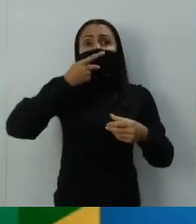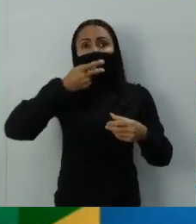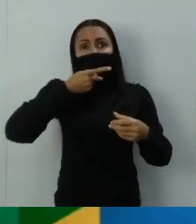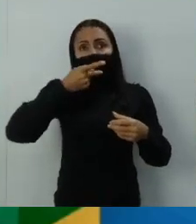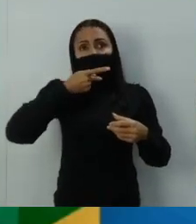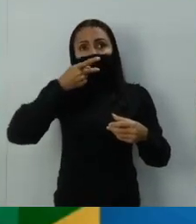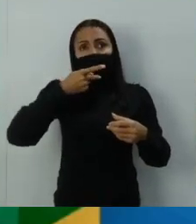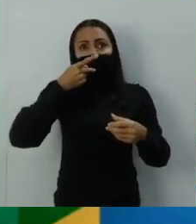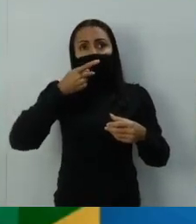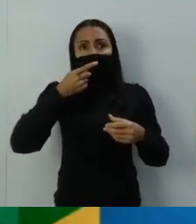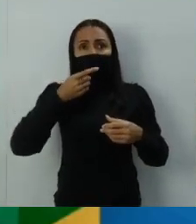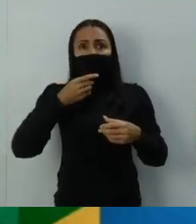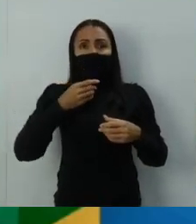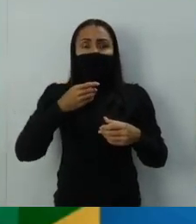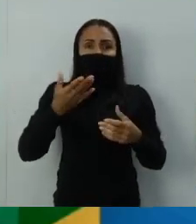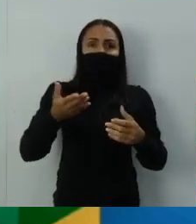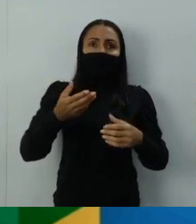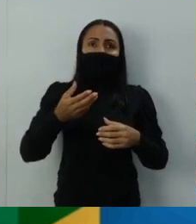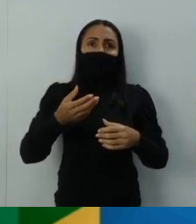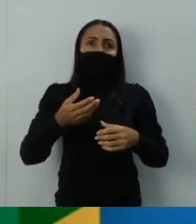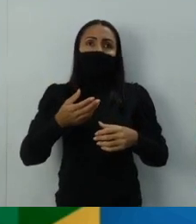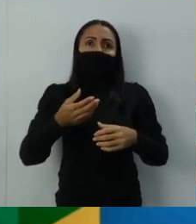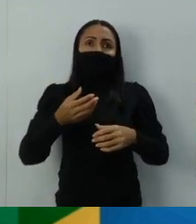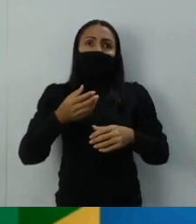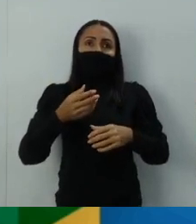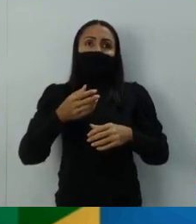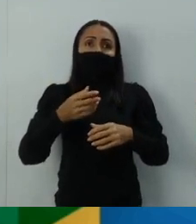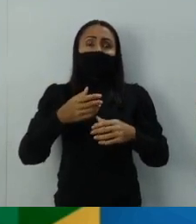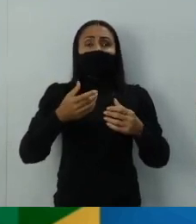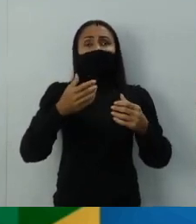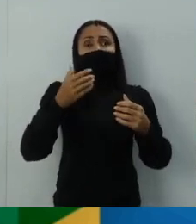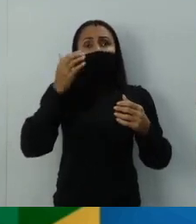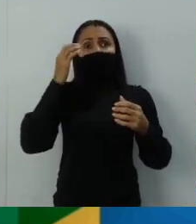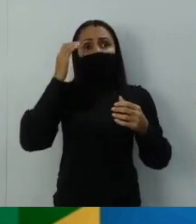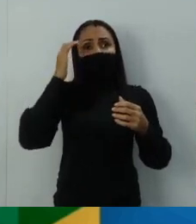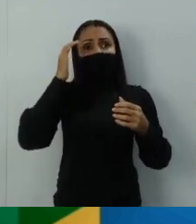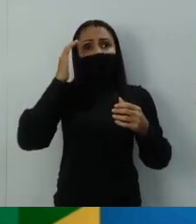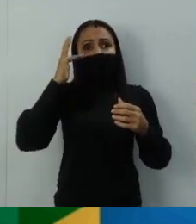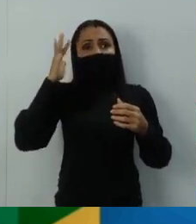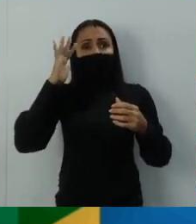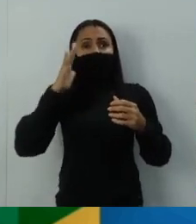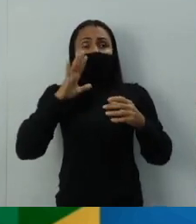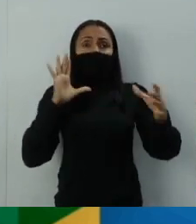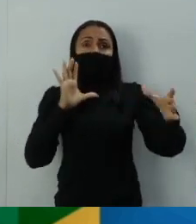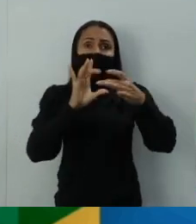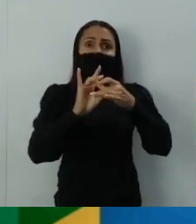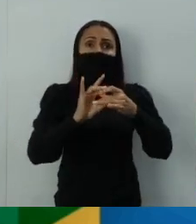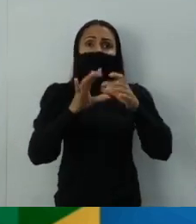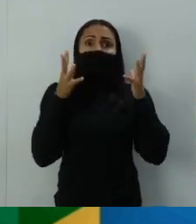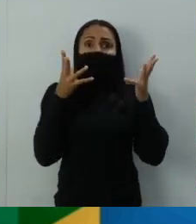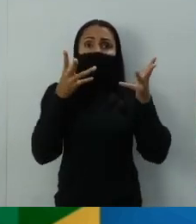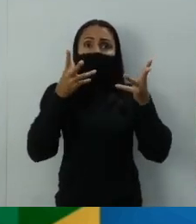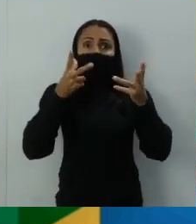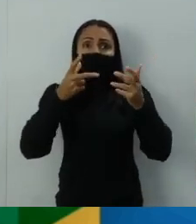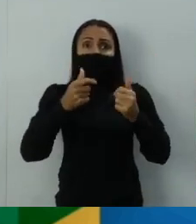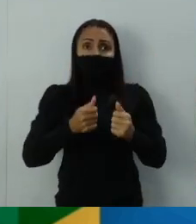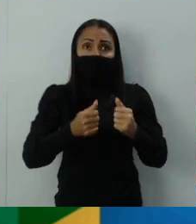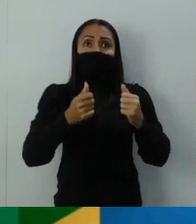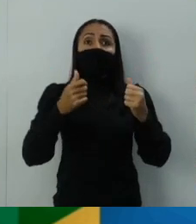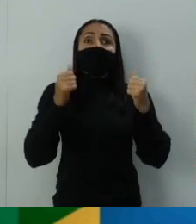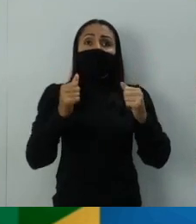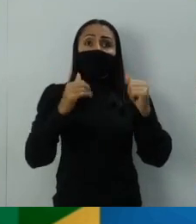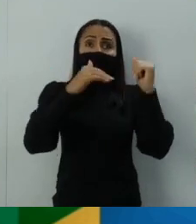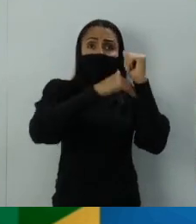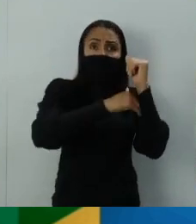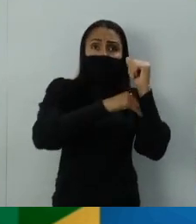atrás. A ideologia estaria ligada a tudo aquilo que pode ocultar e mascarar a realidade.